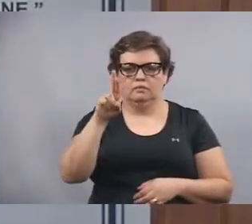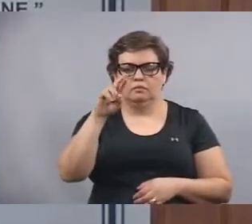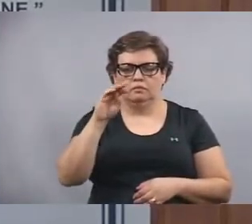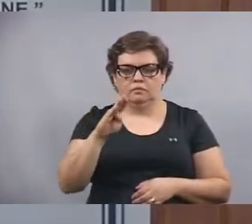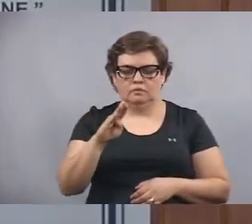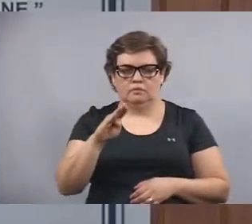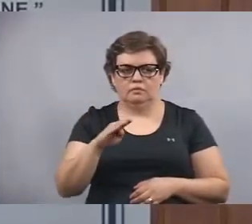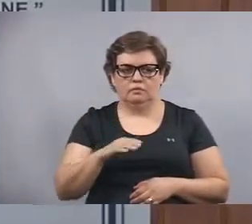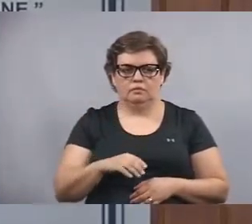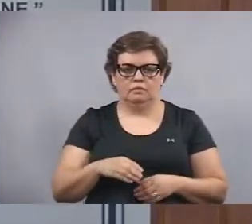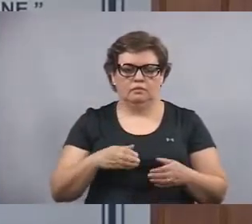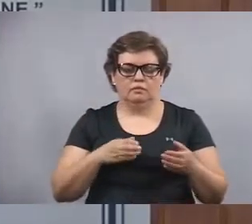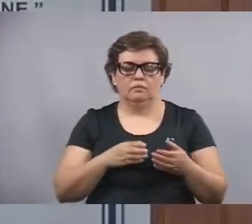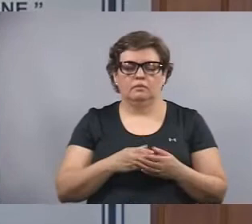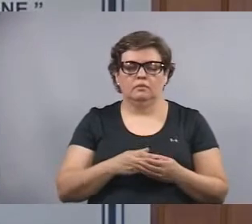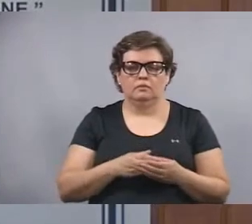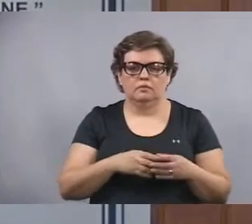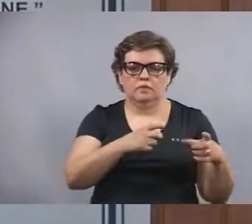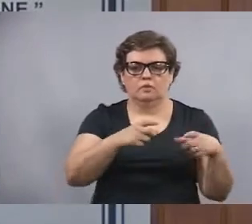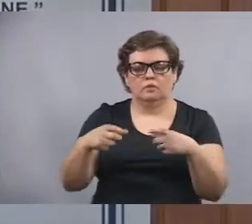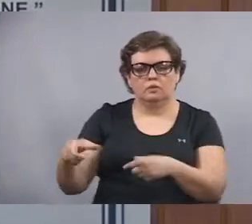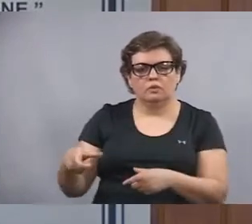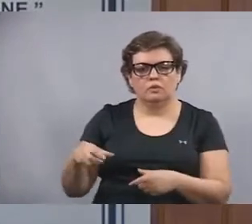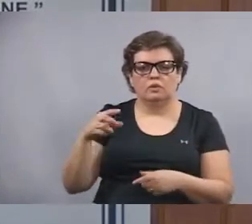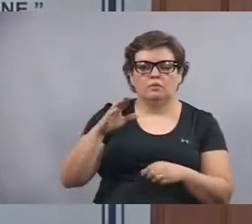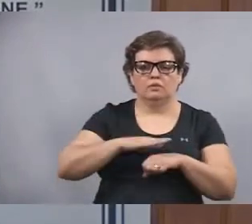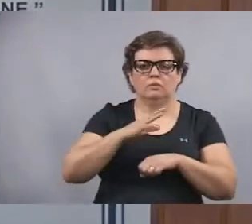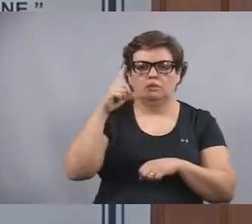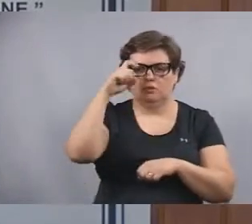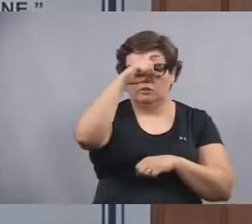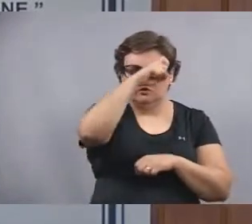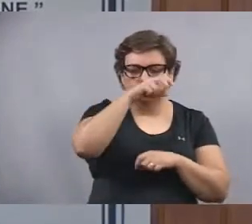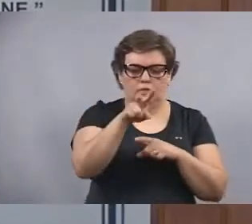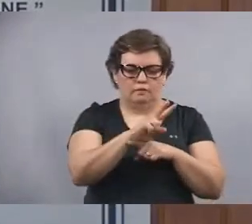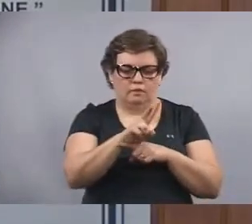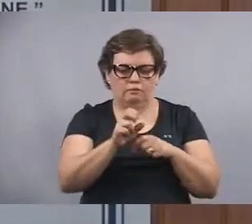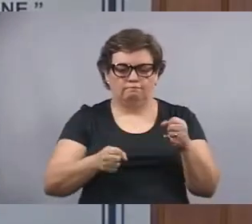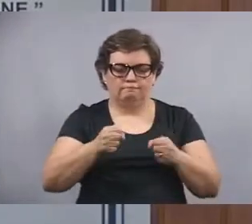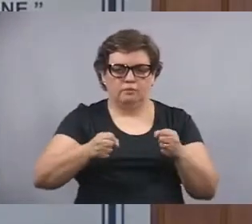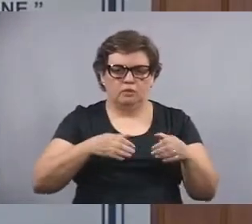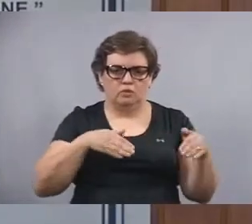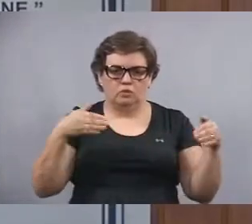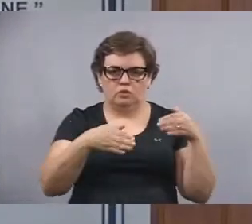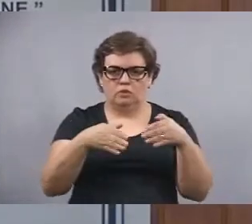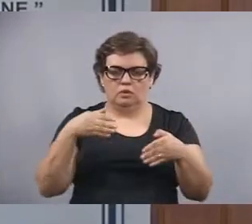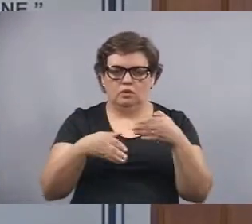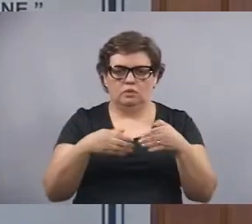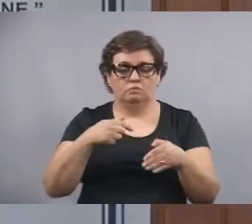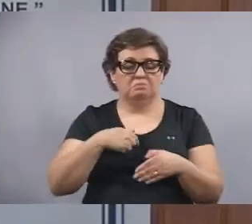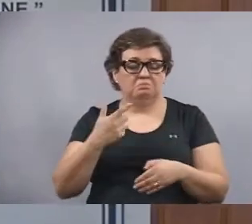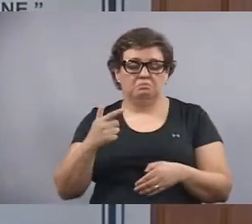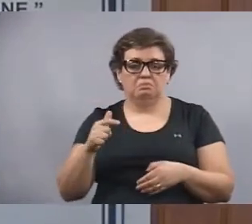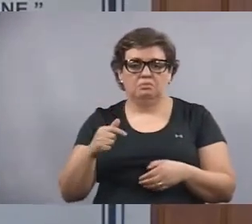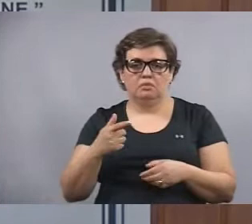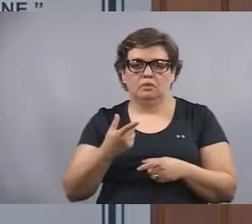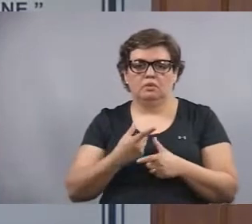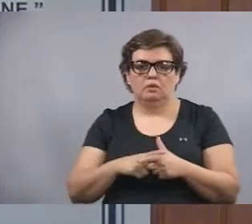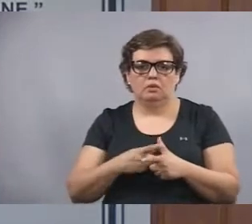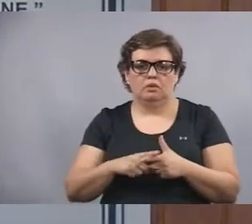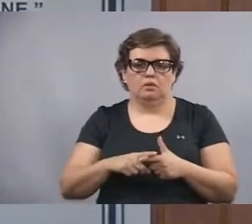intervenções em locais críticos da cidade, a fiscalização e educação no trânsito. Então, eu não tenho problema algum em